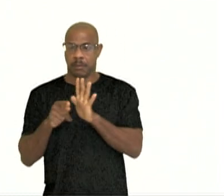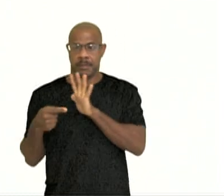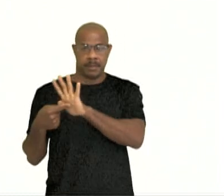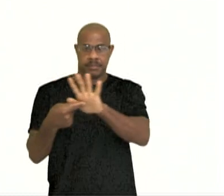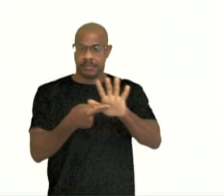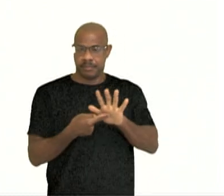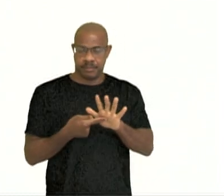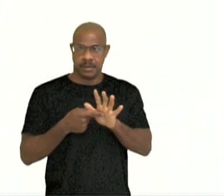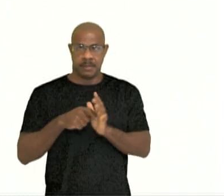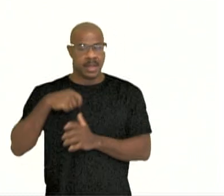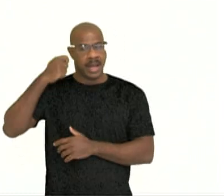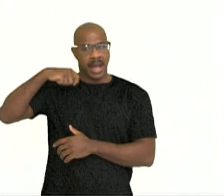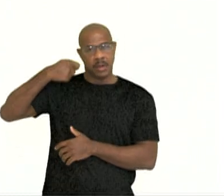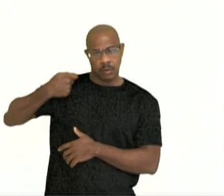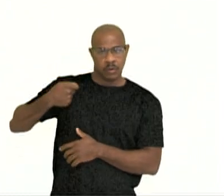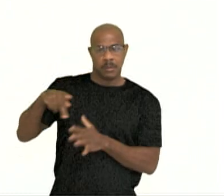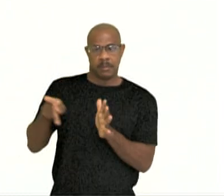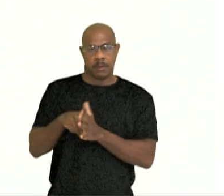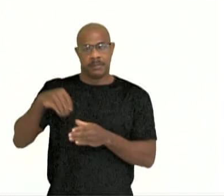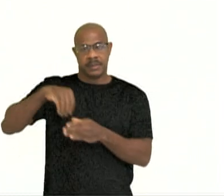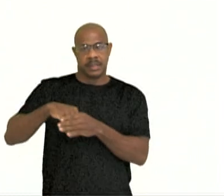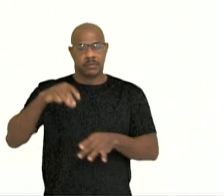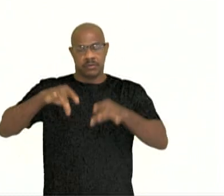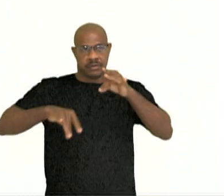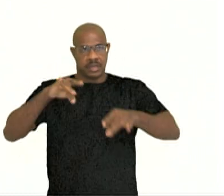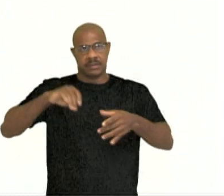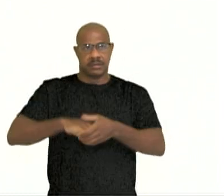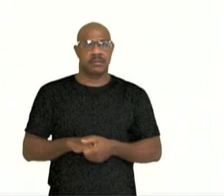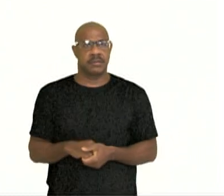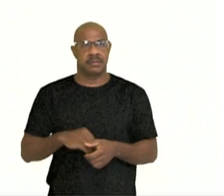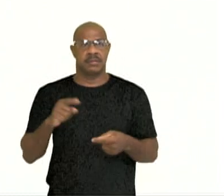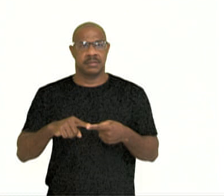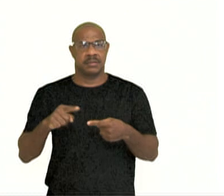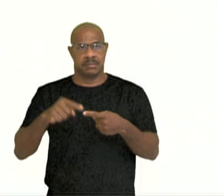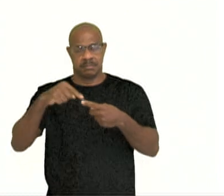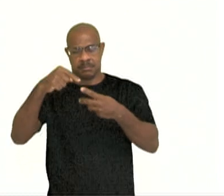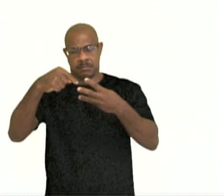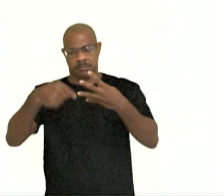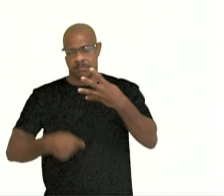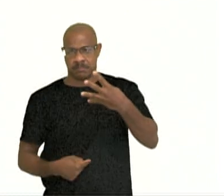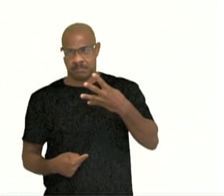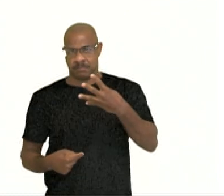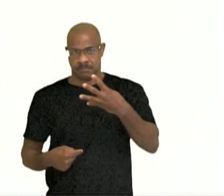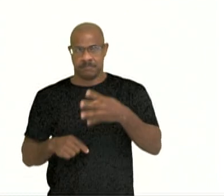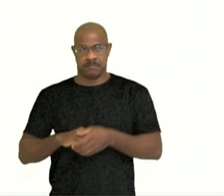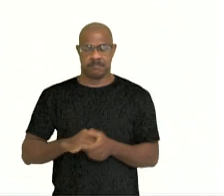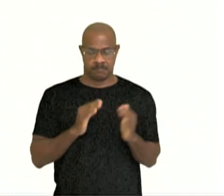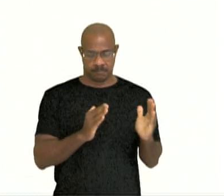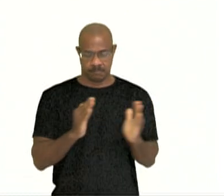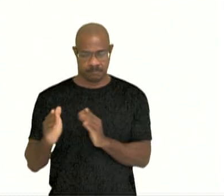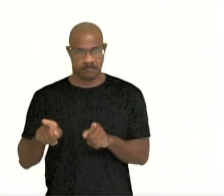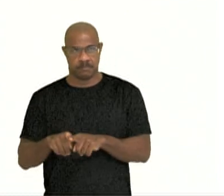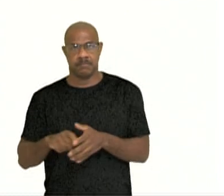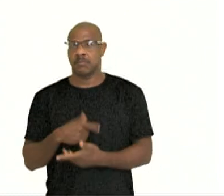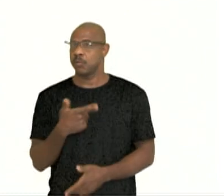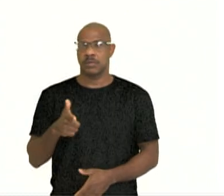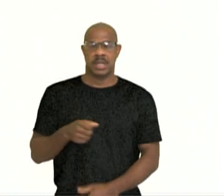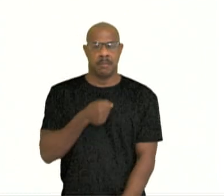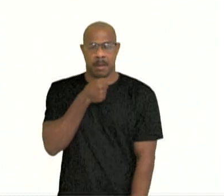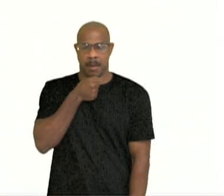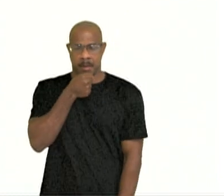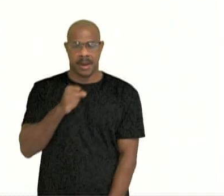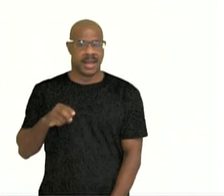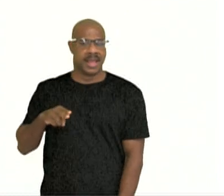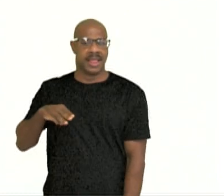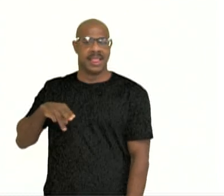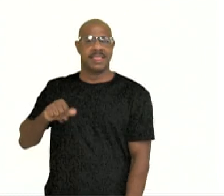por atores no teatro. Está dividido em atos e em cenas. Não existe um narrador, ou